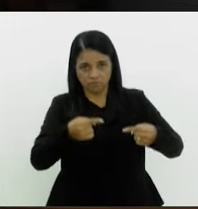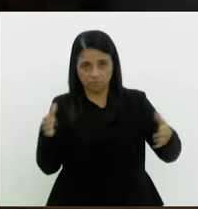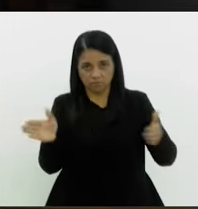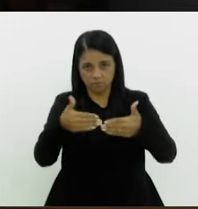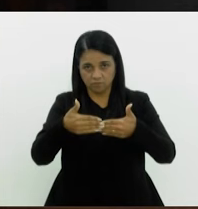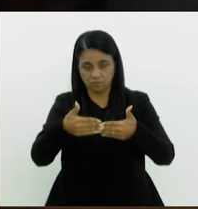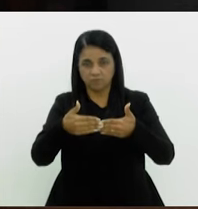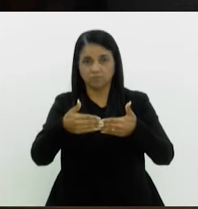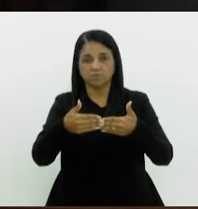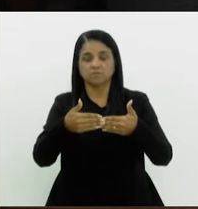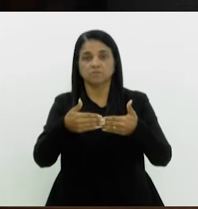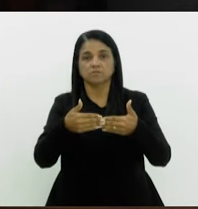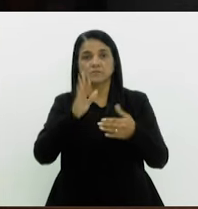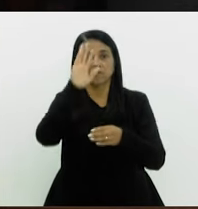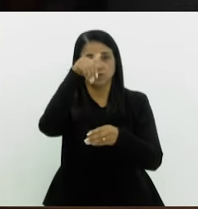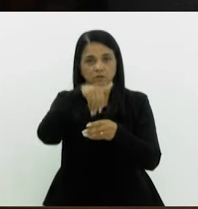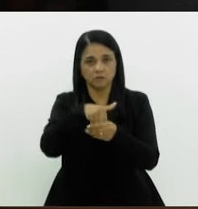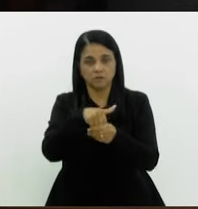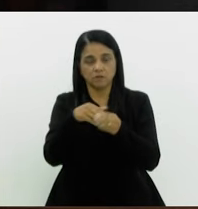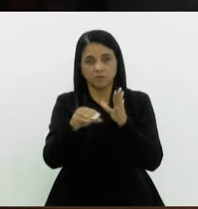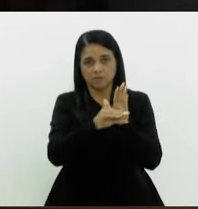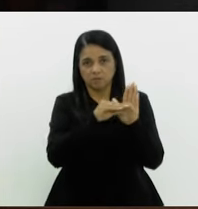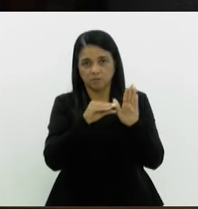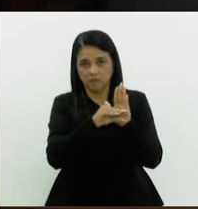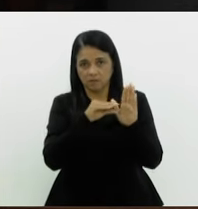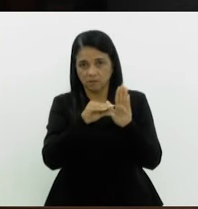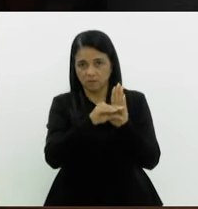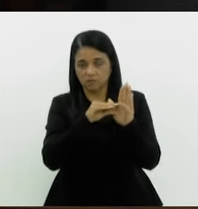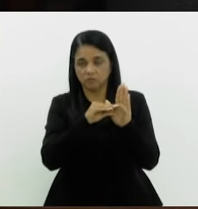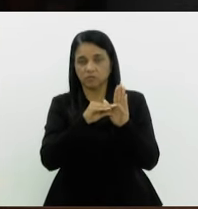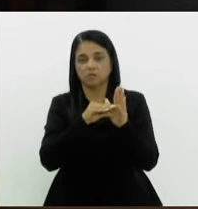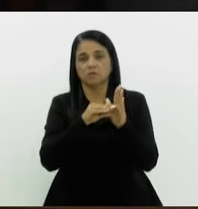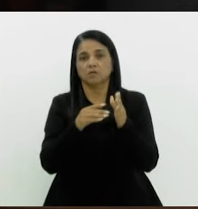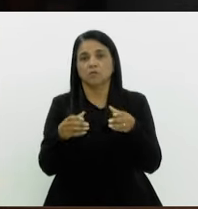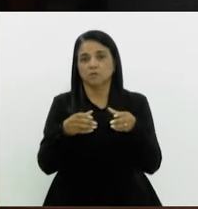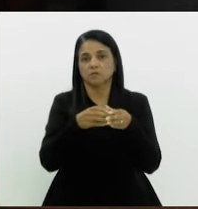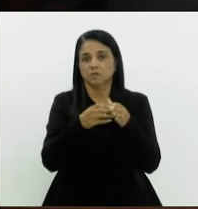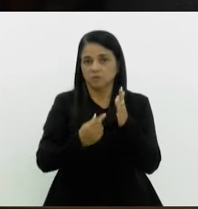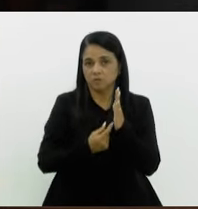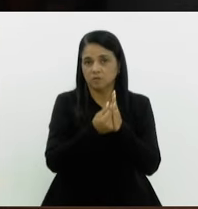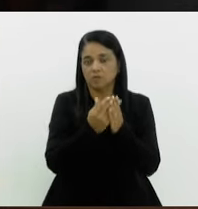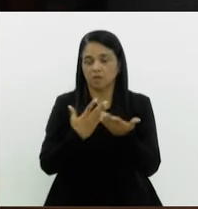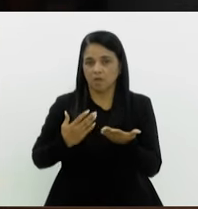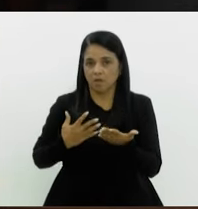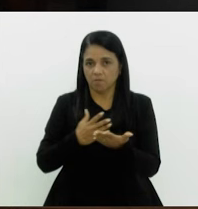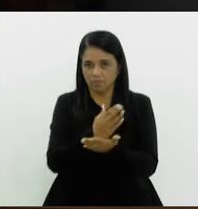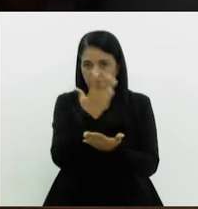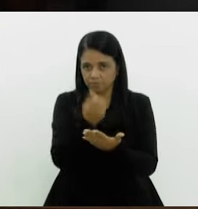discussão. Em votação, as emendas da Comissão de Orçamento. Os senhores que aprovam, permaneçam como estão.